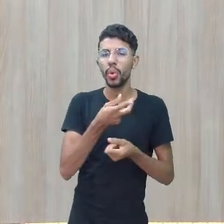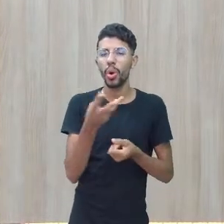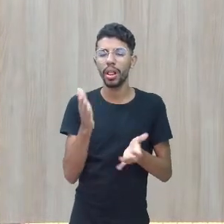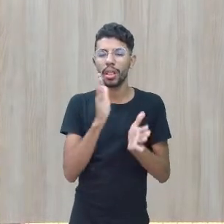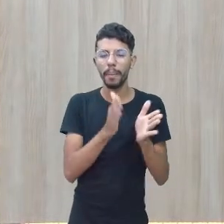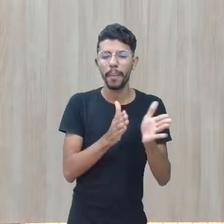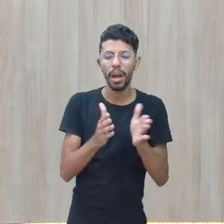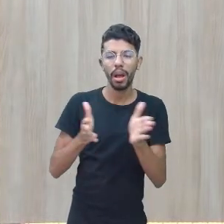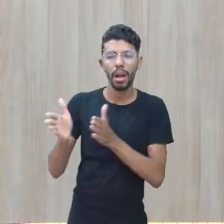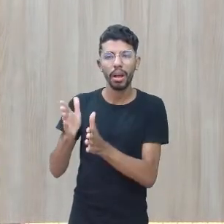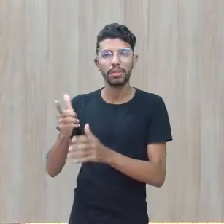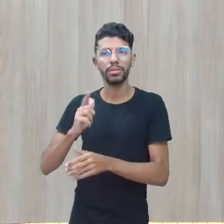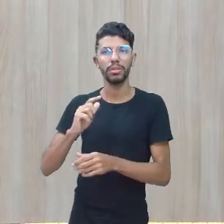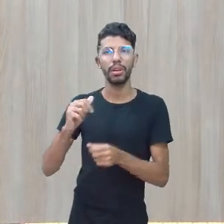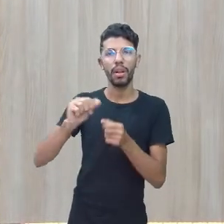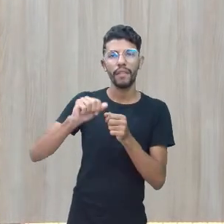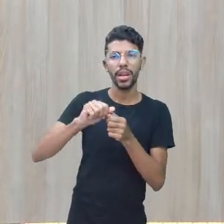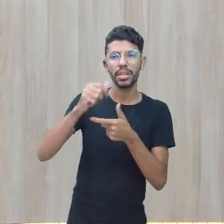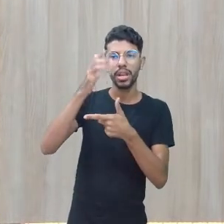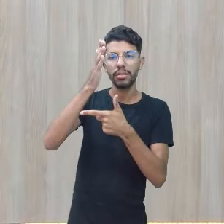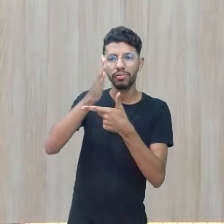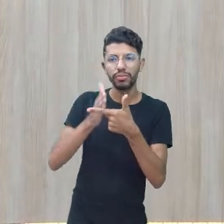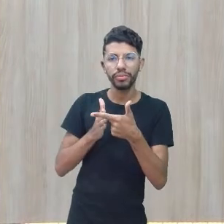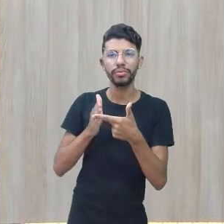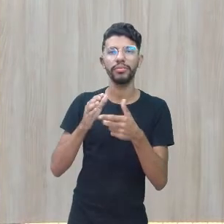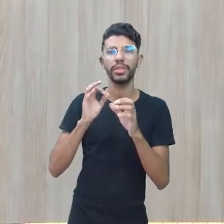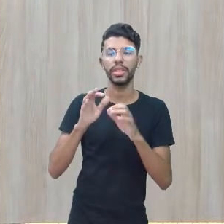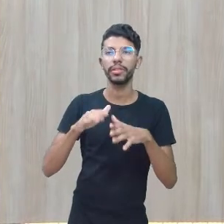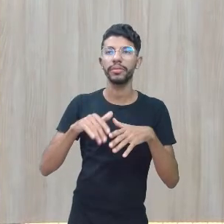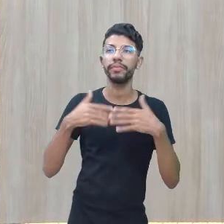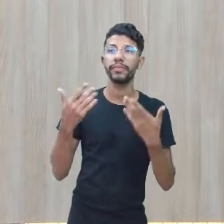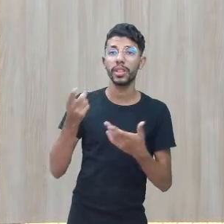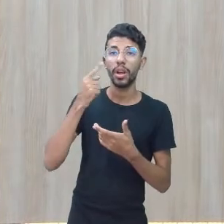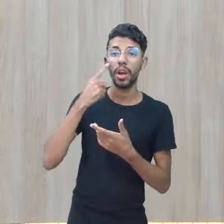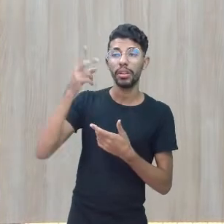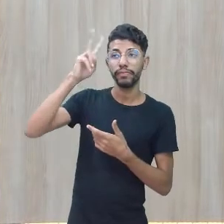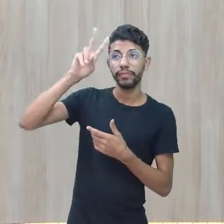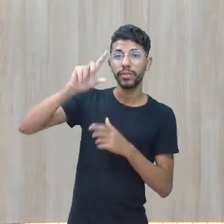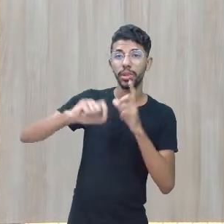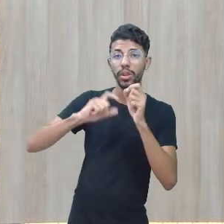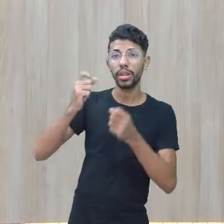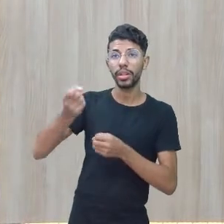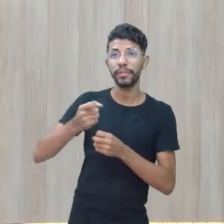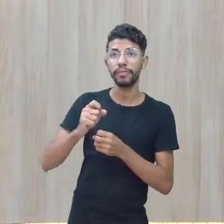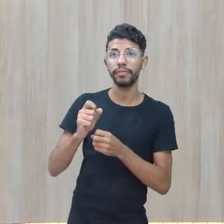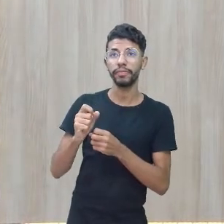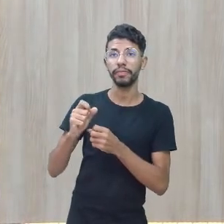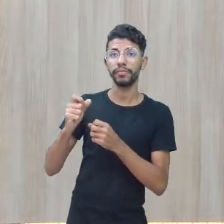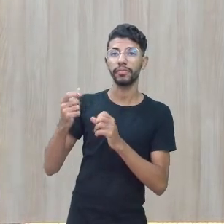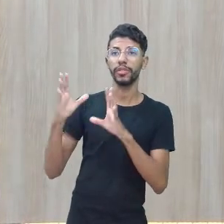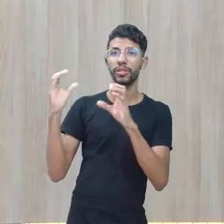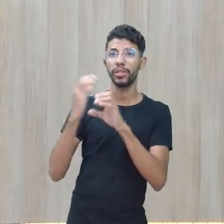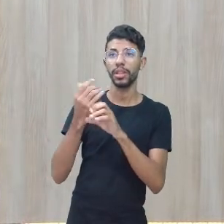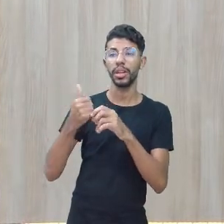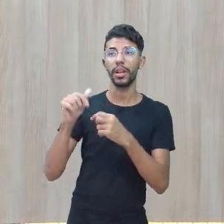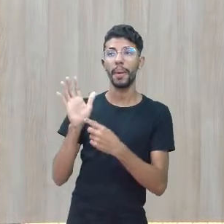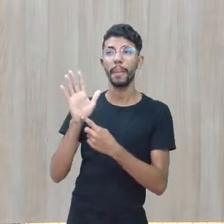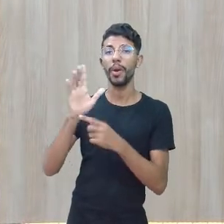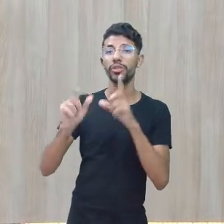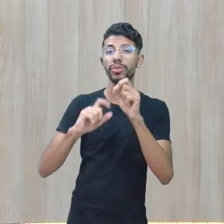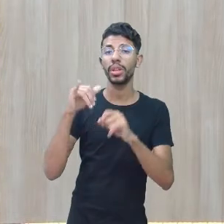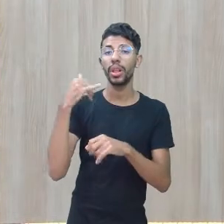partes eu estou fazendo essa divisão? Lembra que as expressões, elas vão relacionar duas informações e eu